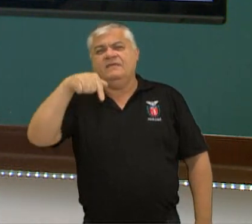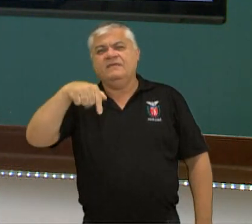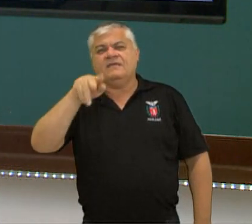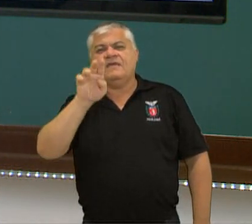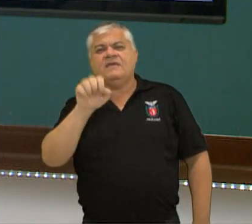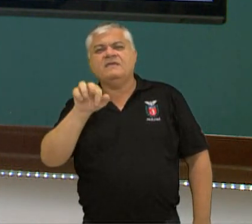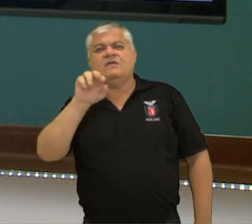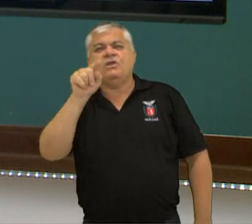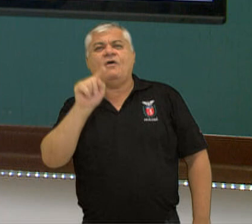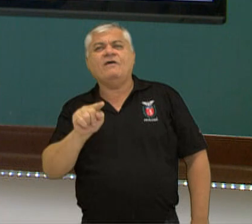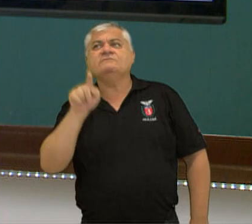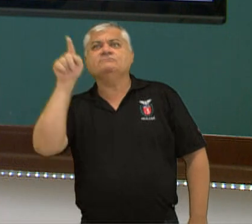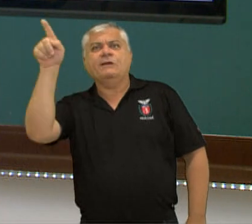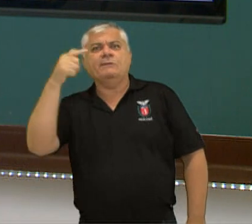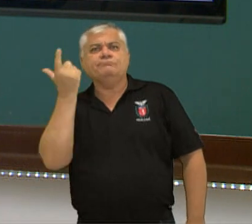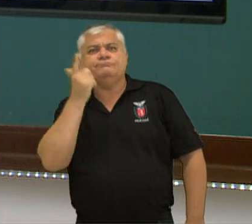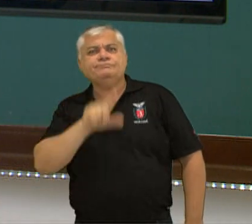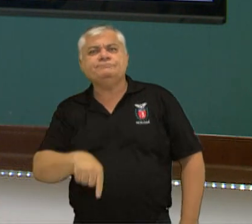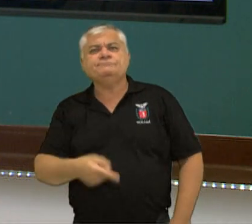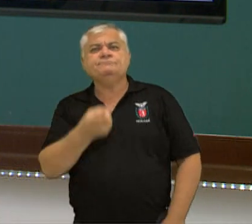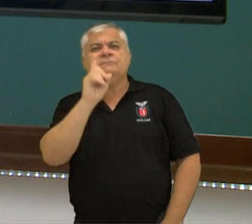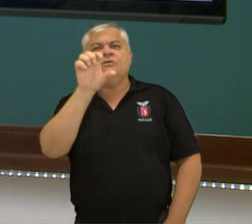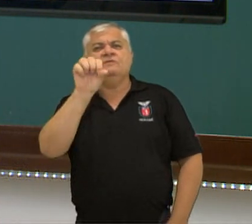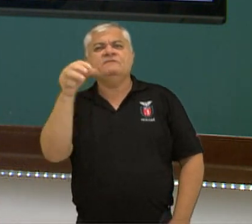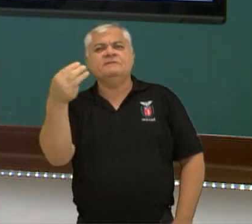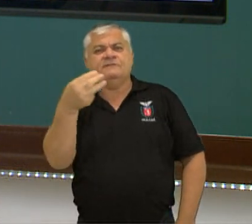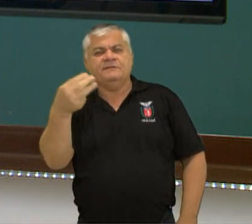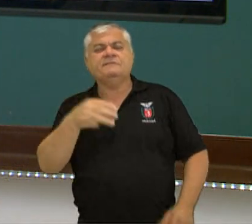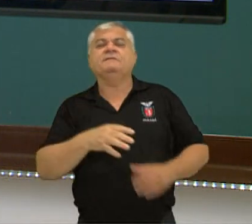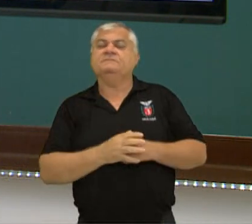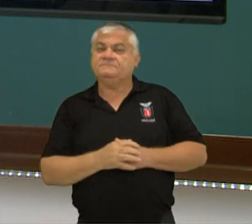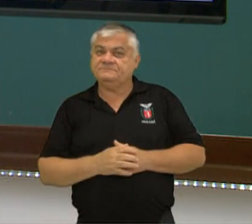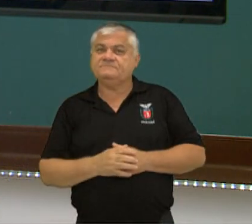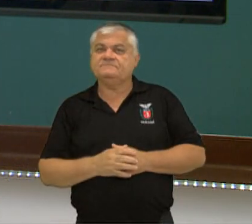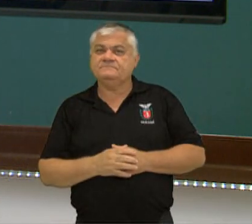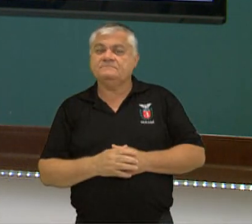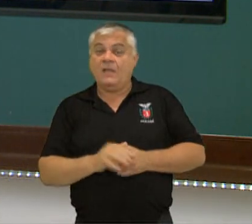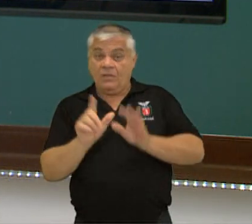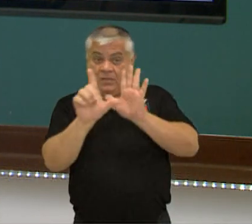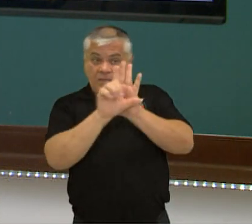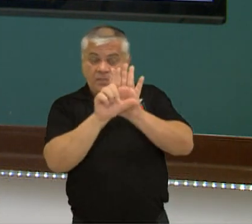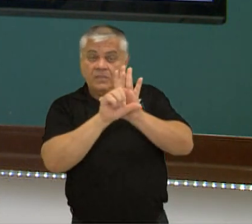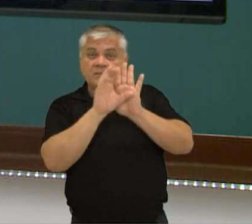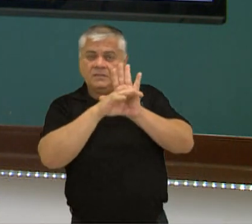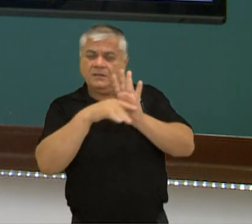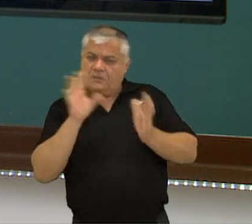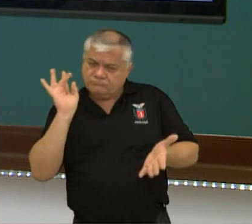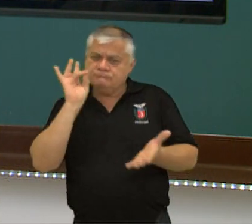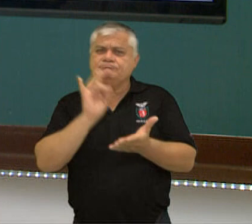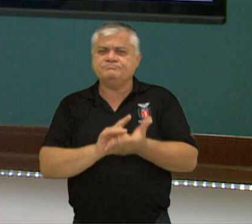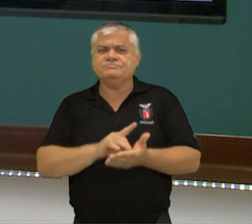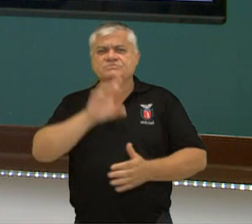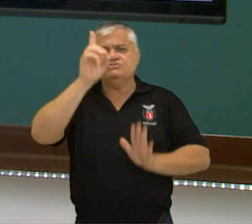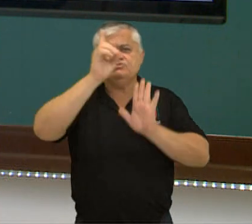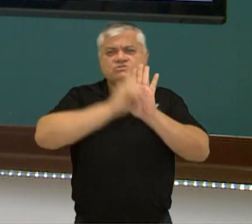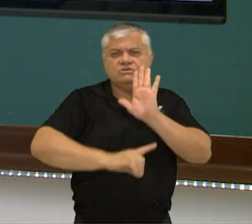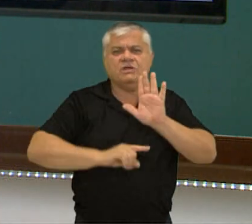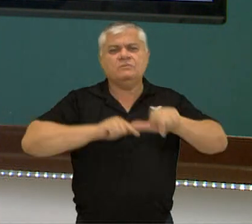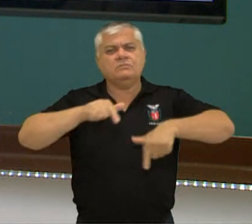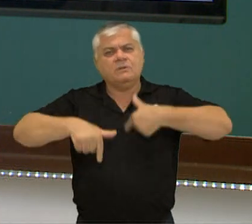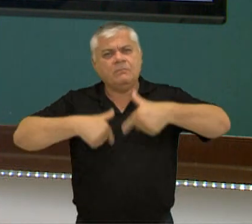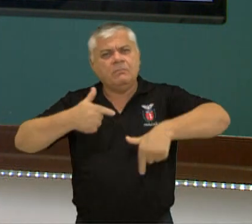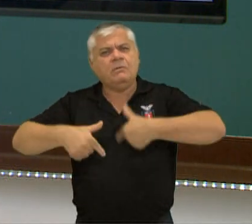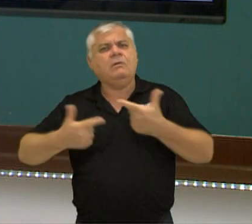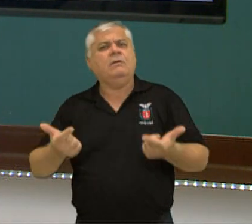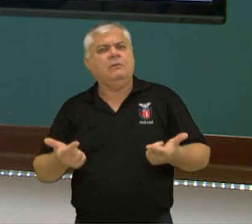sua efetivação em 1933 e 34. Essa Constituição confirmou direitos trabalhistas instituídos desde